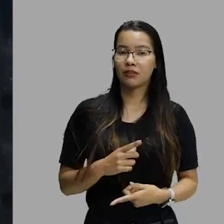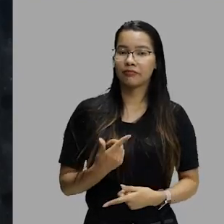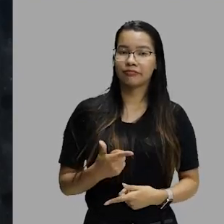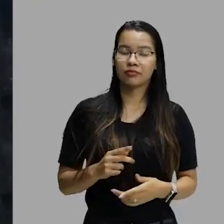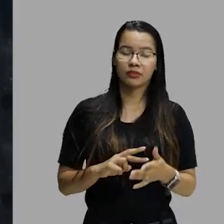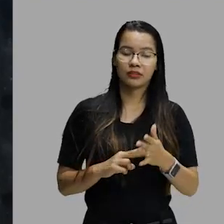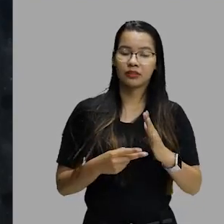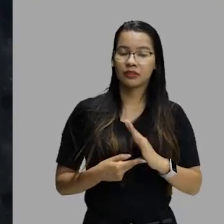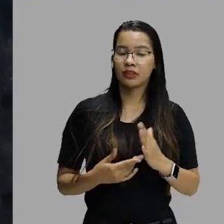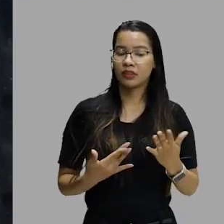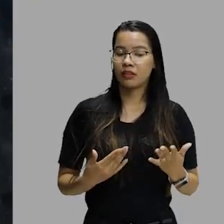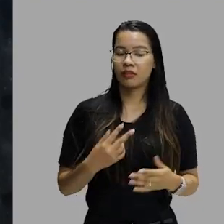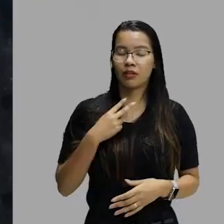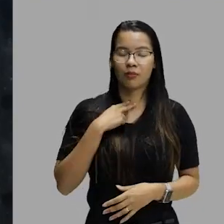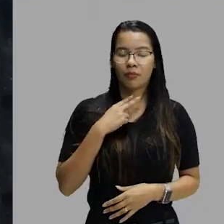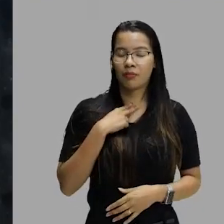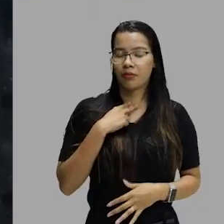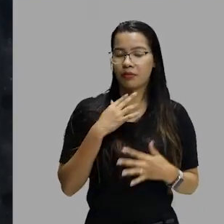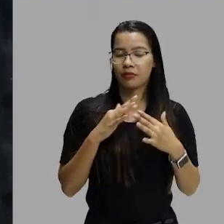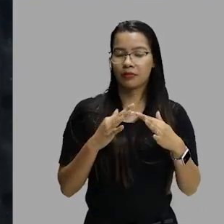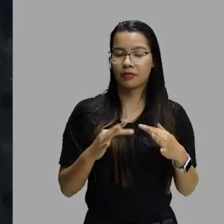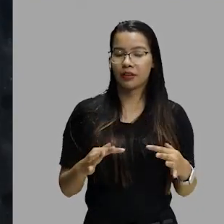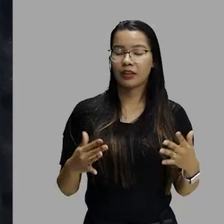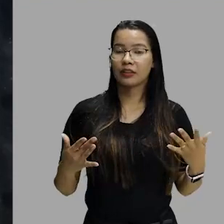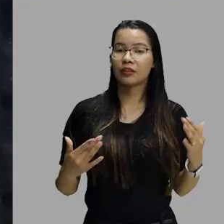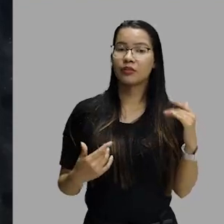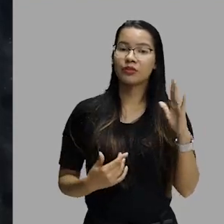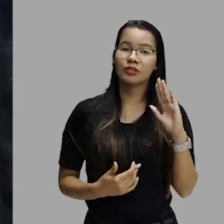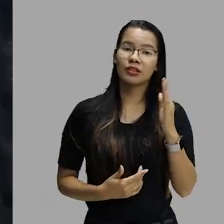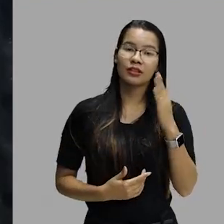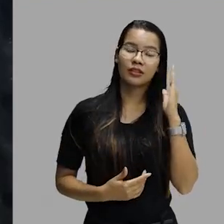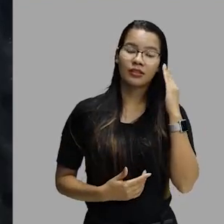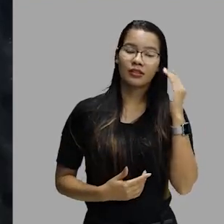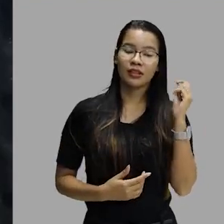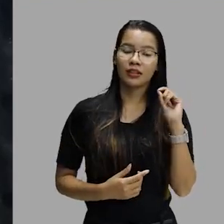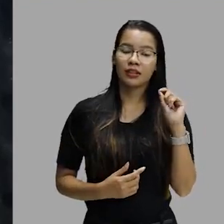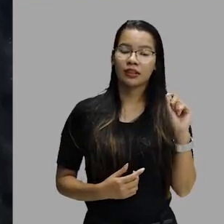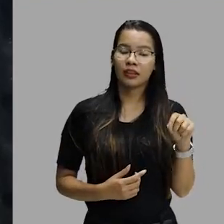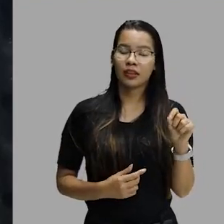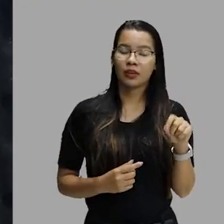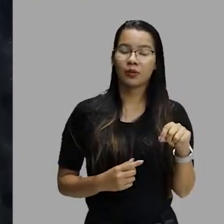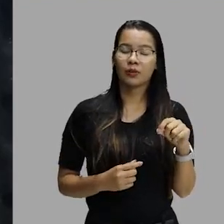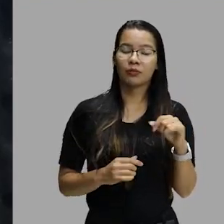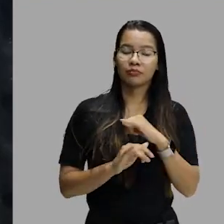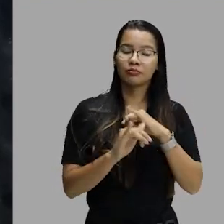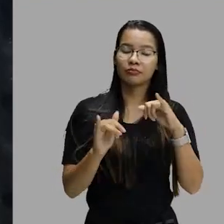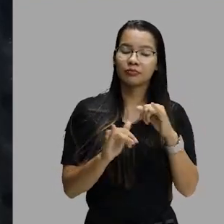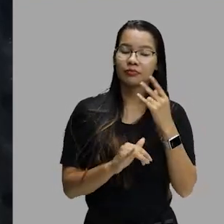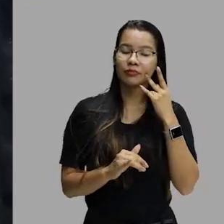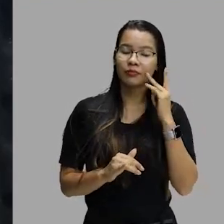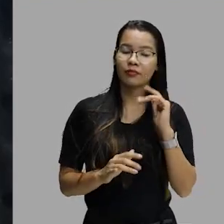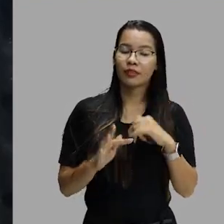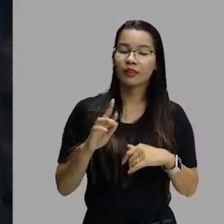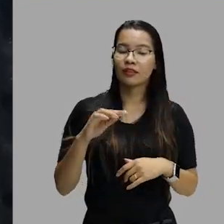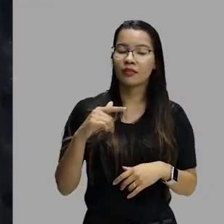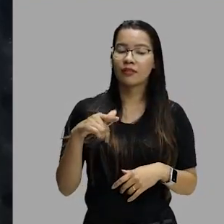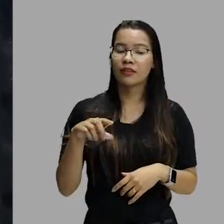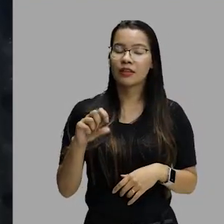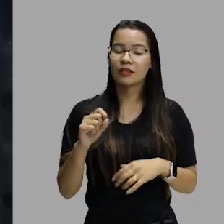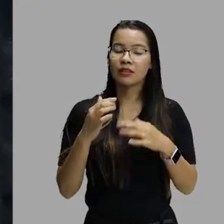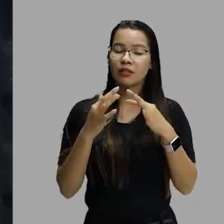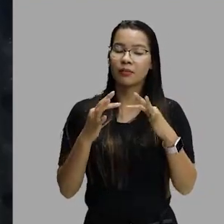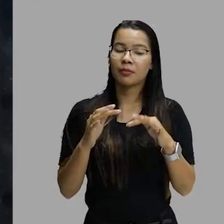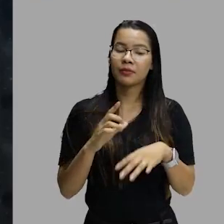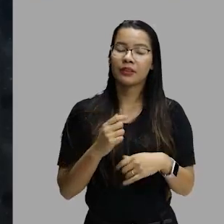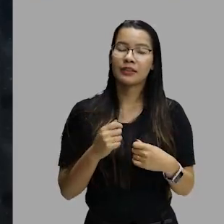sentido, então não pode ser frase. Então, eu já sei que um enunciado, para ser frase, tem que ter sentido